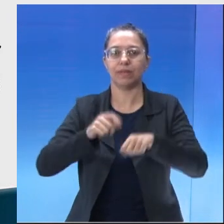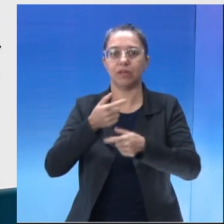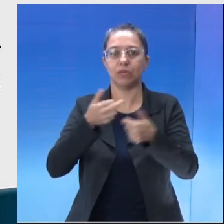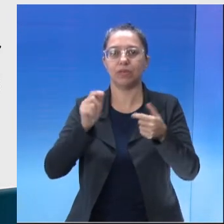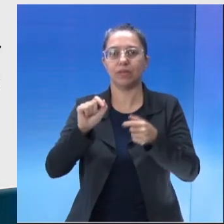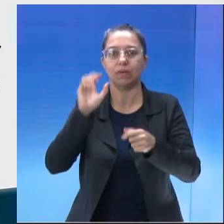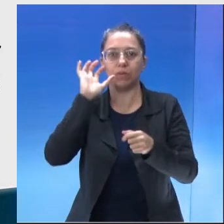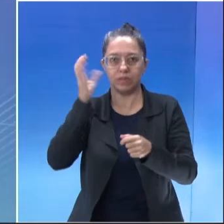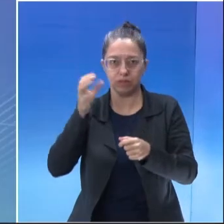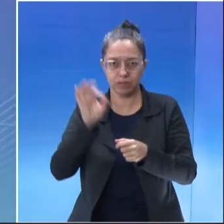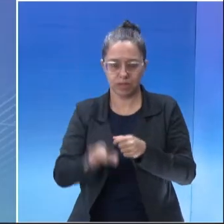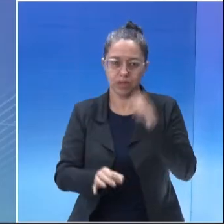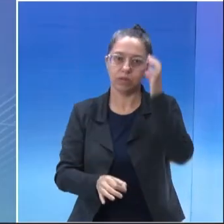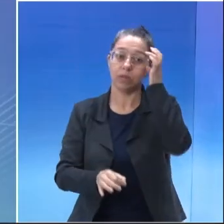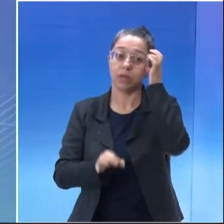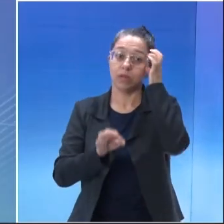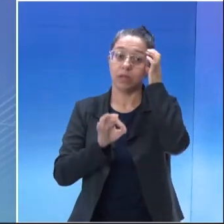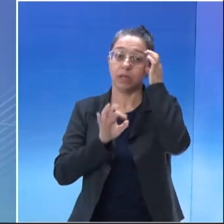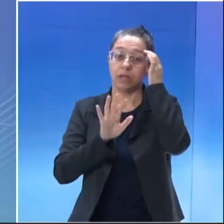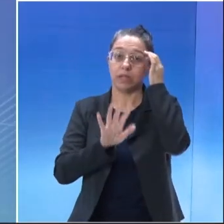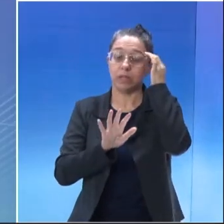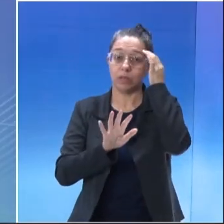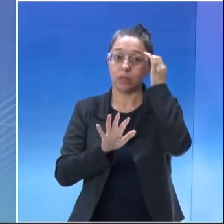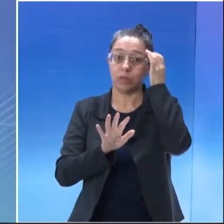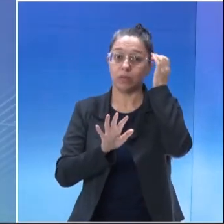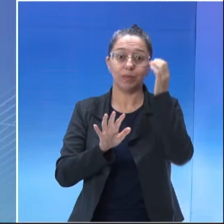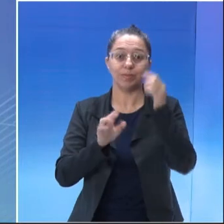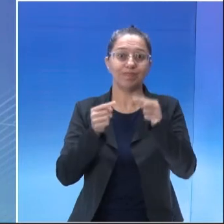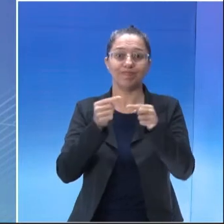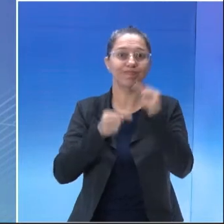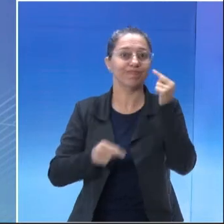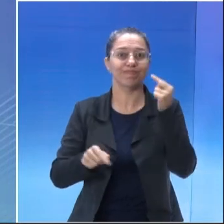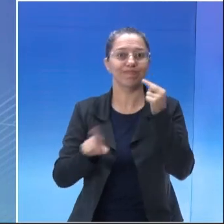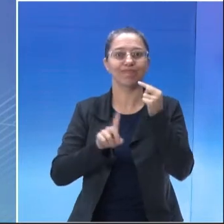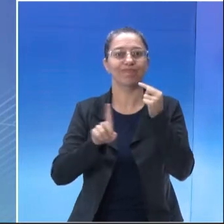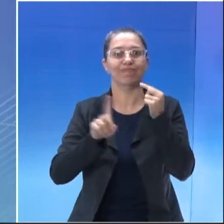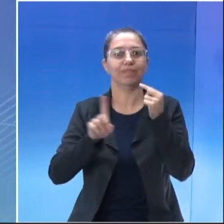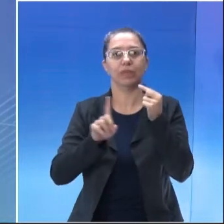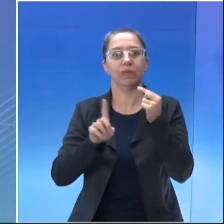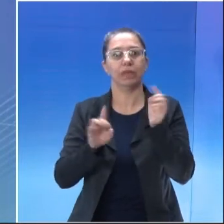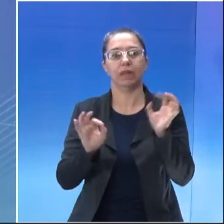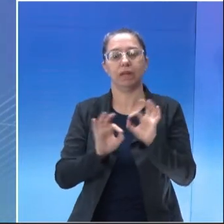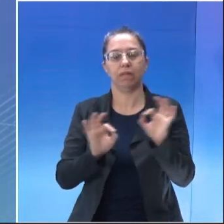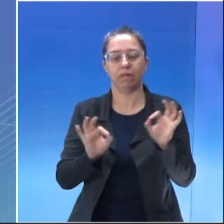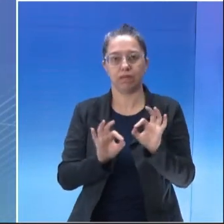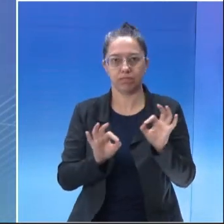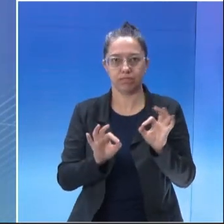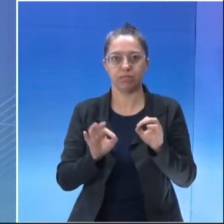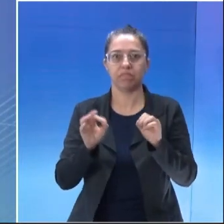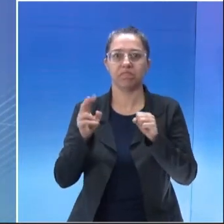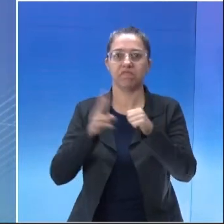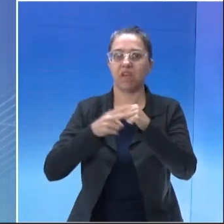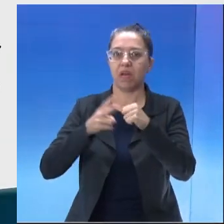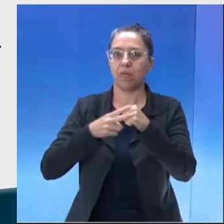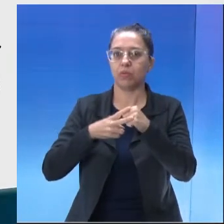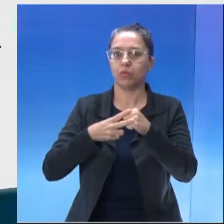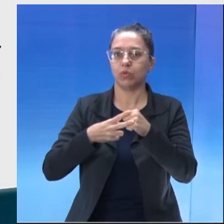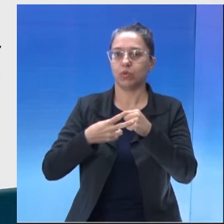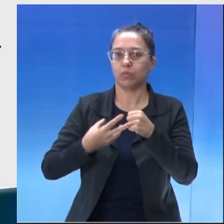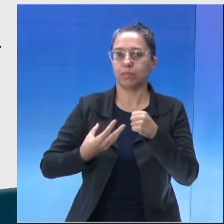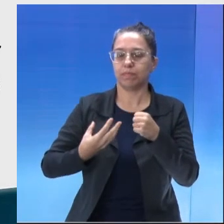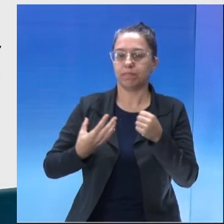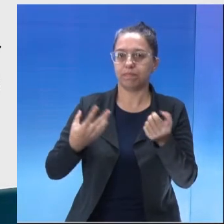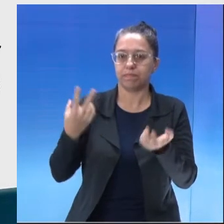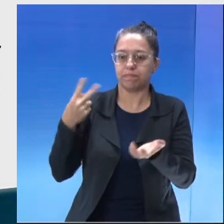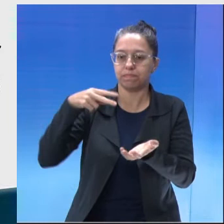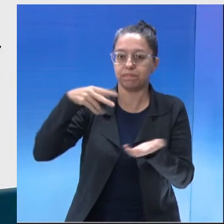gente sabe então que a estratégia argumentativa não está se referindo a isso, né? A formas verbais no presente.